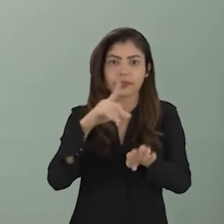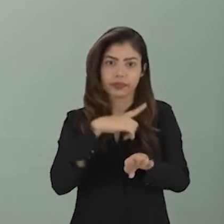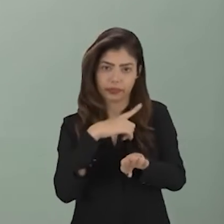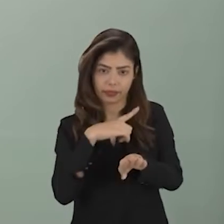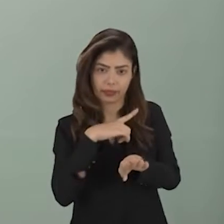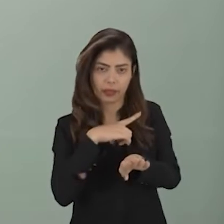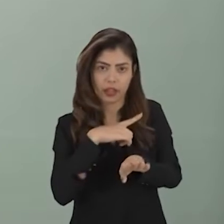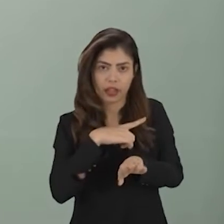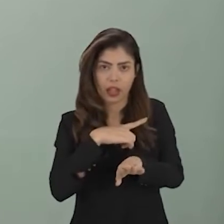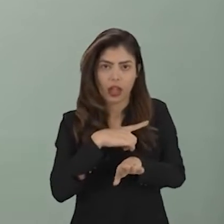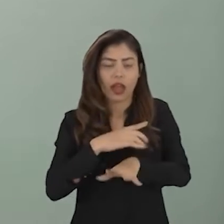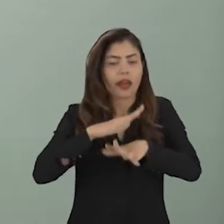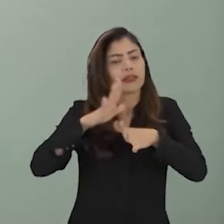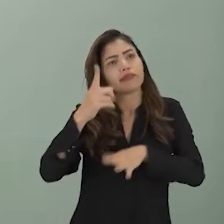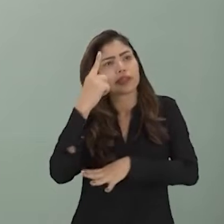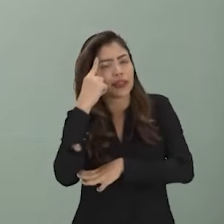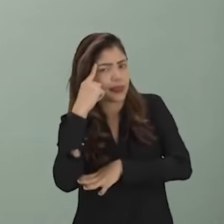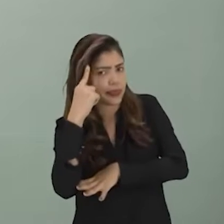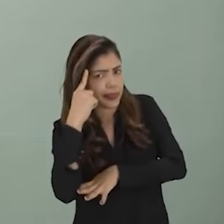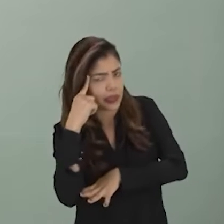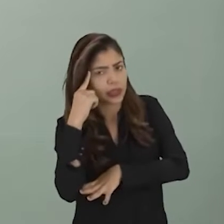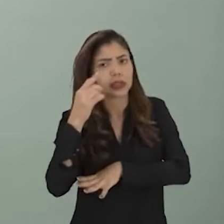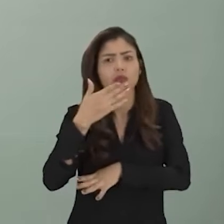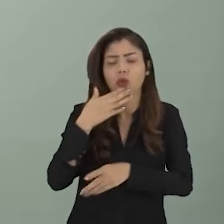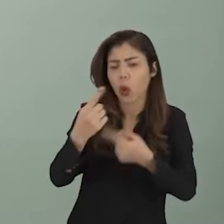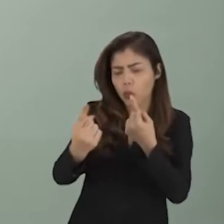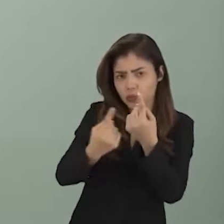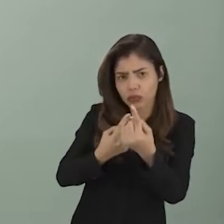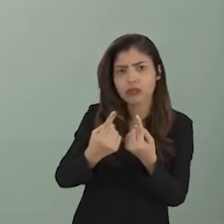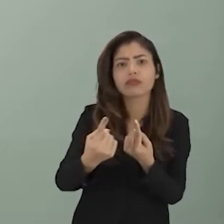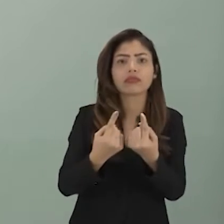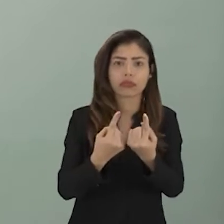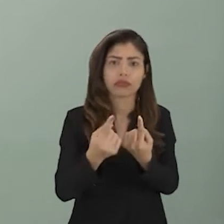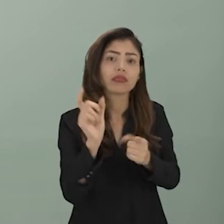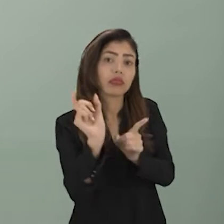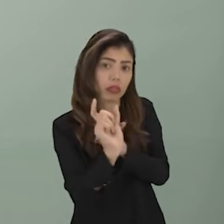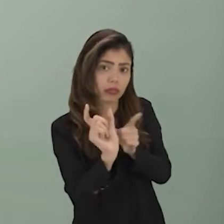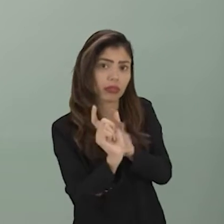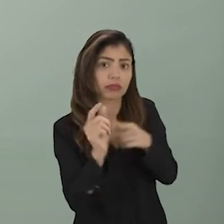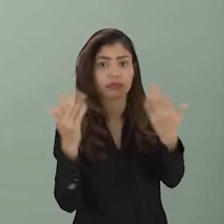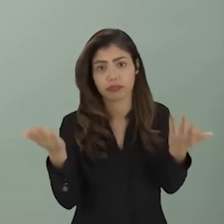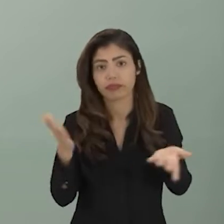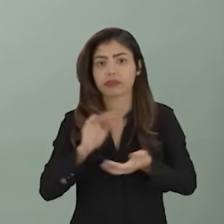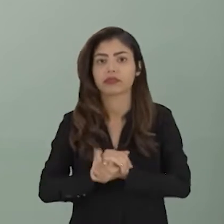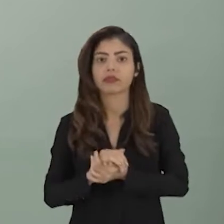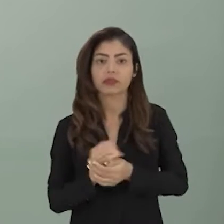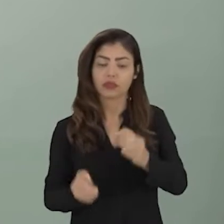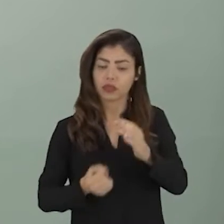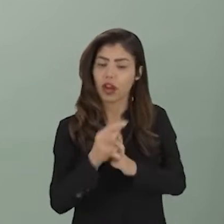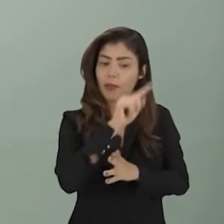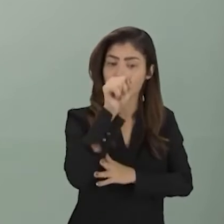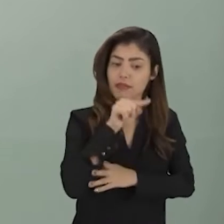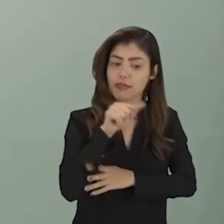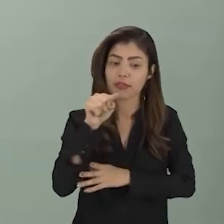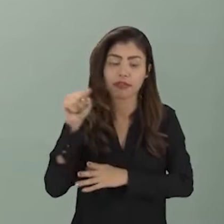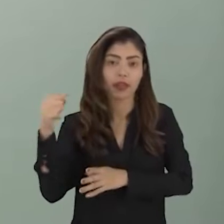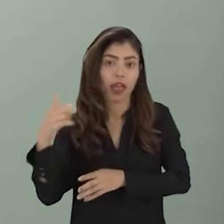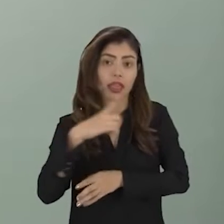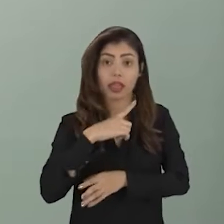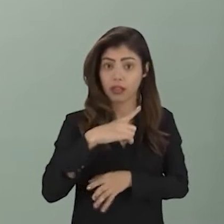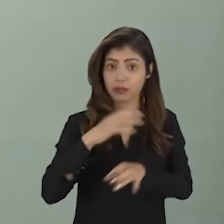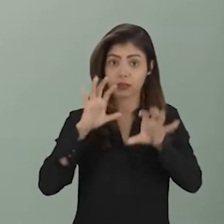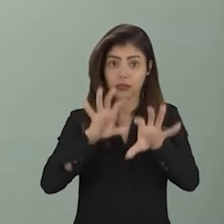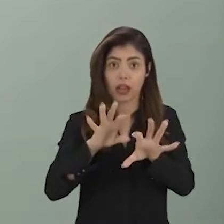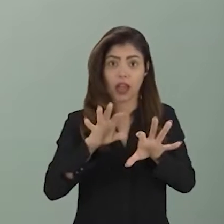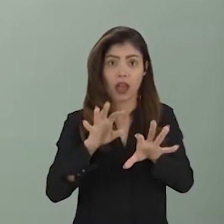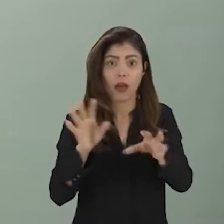entonação, né, de inflexões que nós utilizamos para nos comunicarmos através das palavras, nós criamos a pontuação. Nós temos a